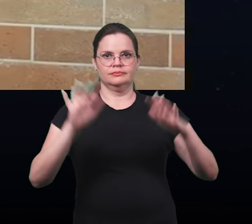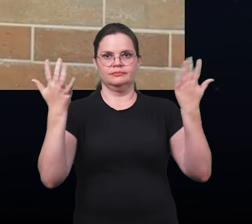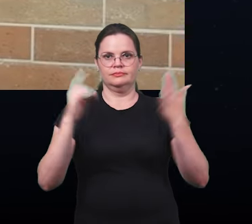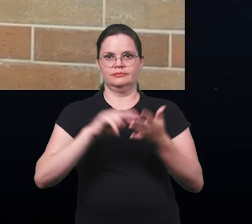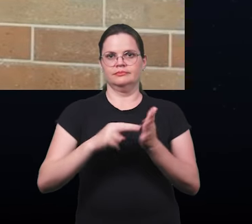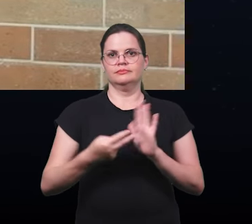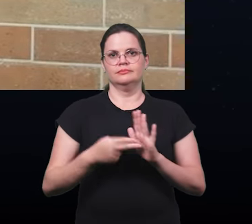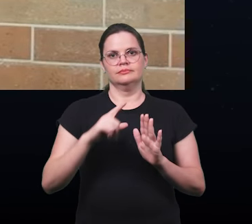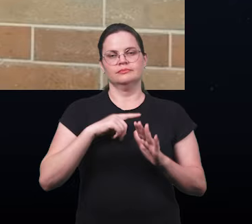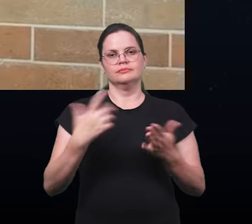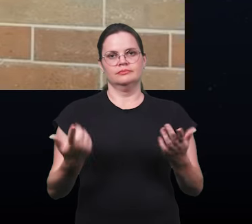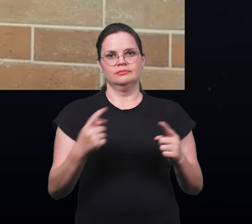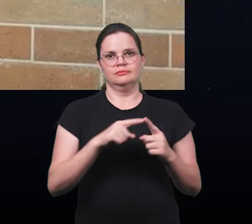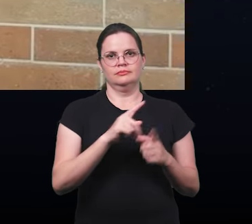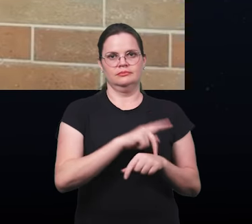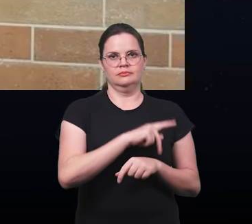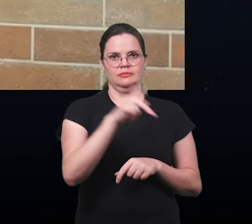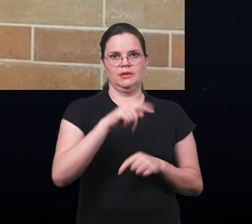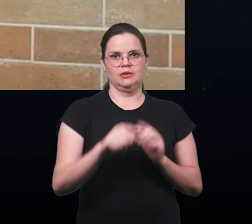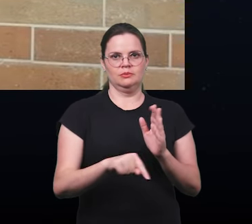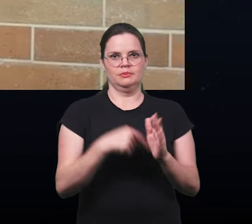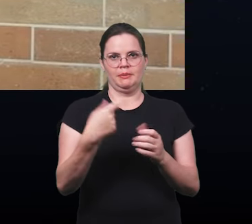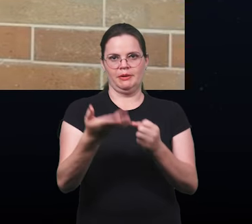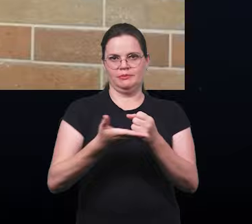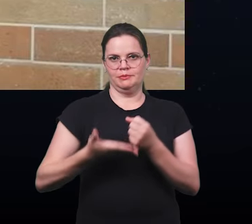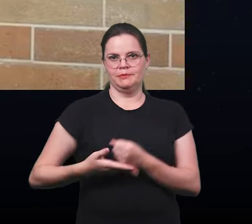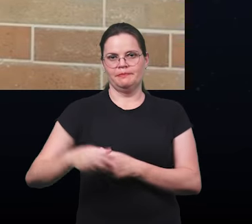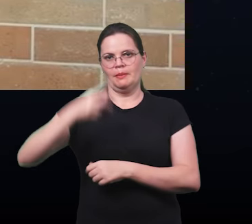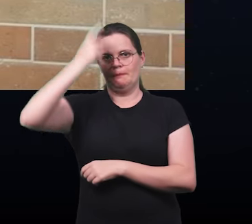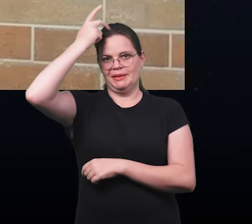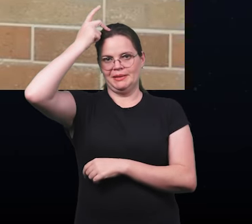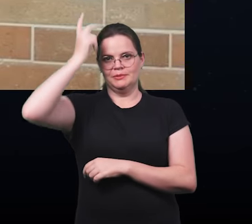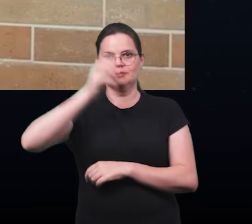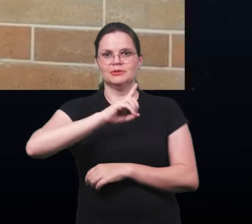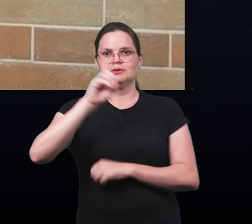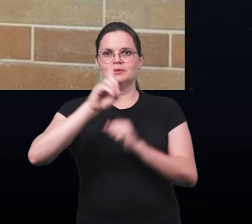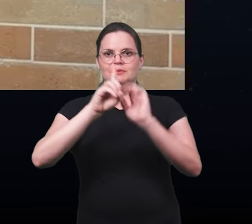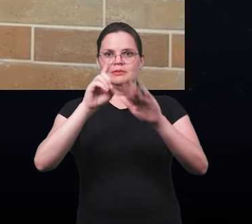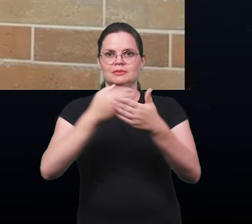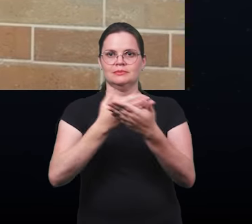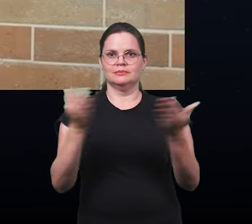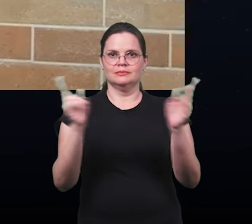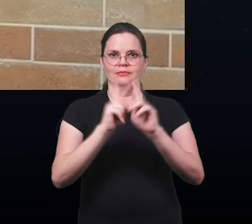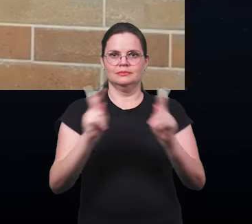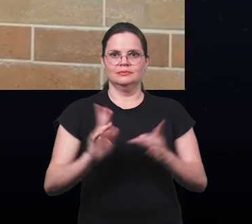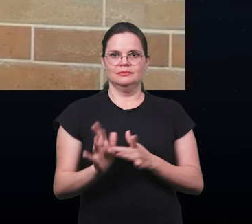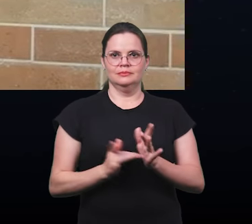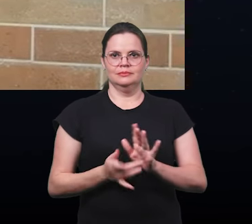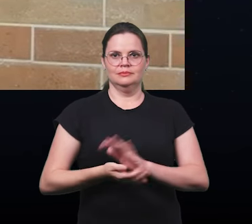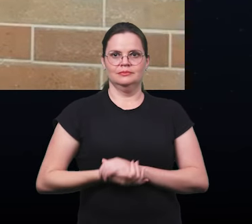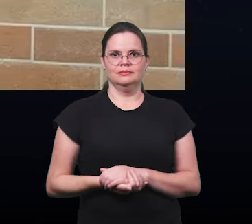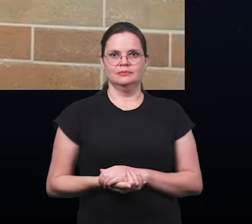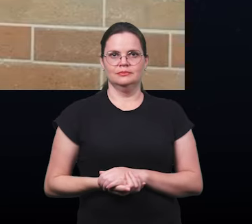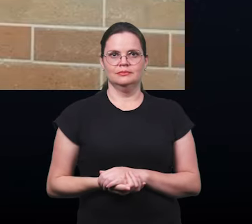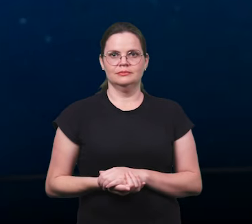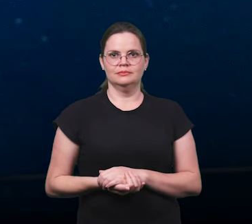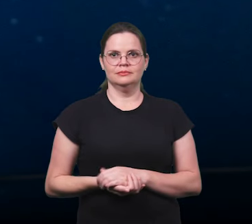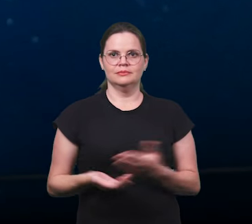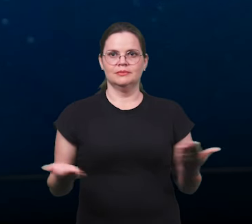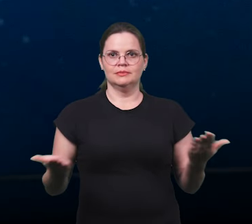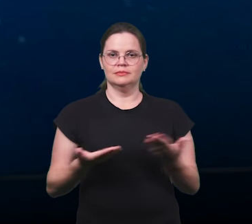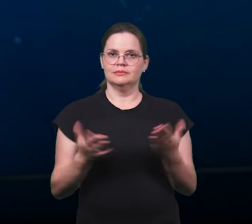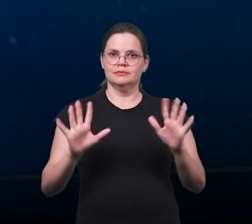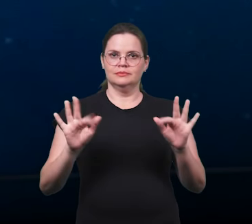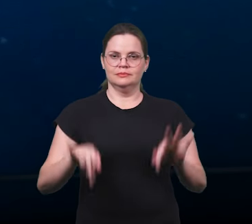esse significado: a Páscoa, as primícias e o Pentecoste. Que Deus abençoe a todos. A paz do Senhor Jesus.